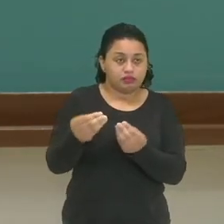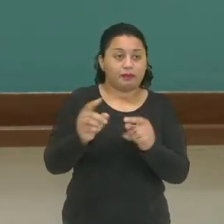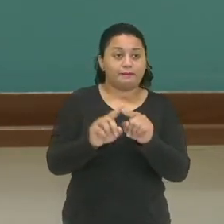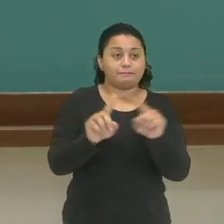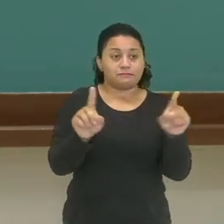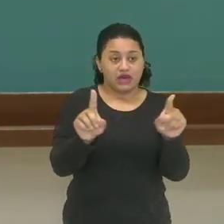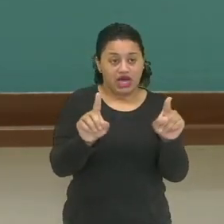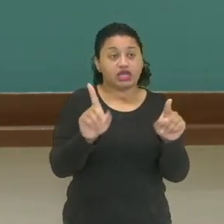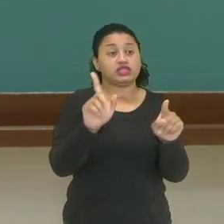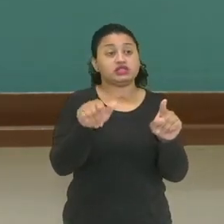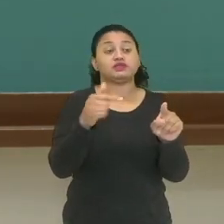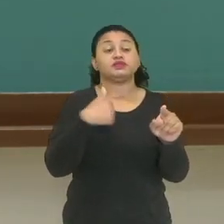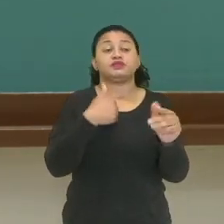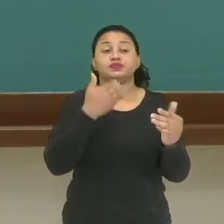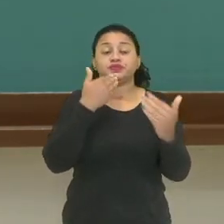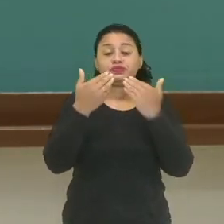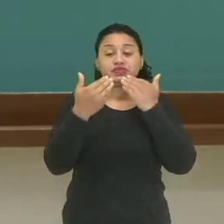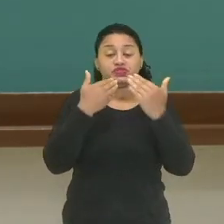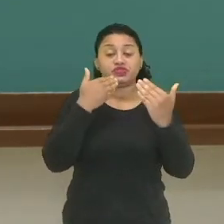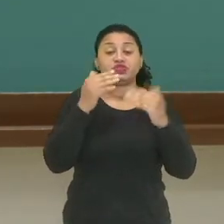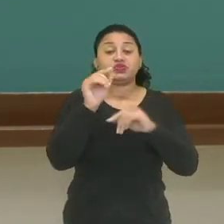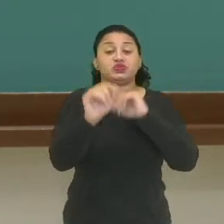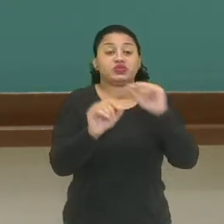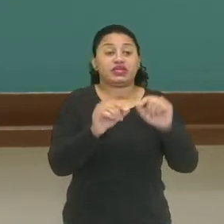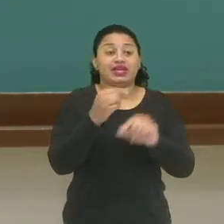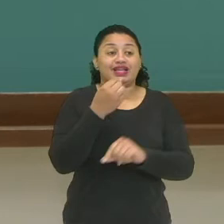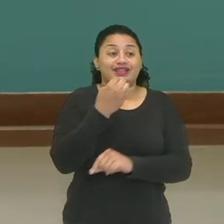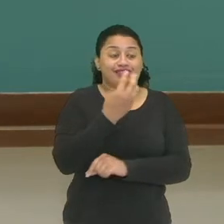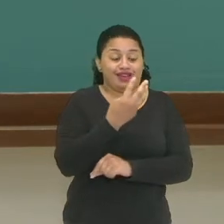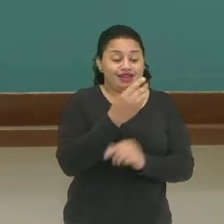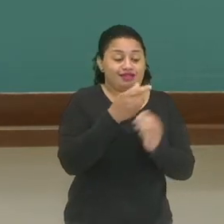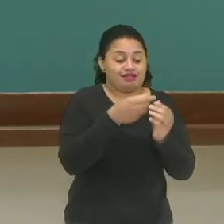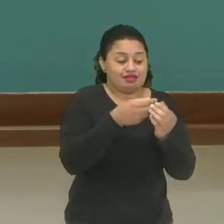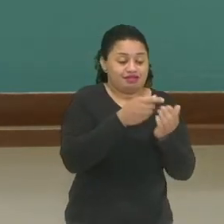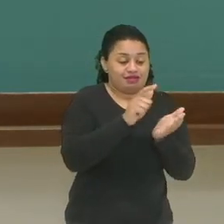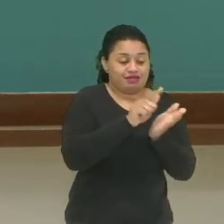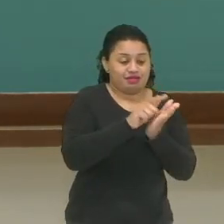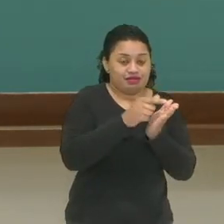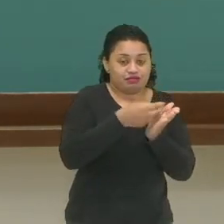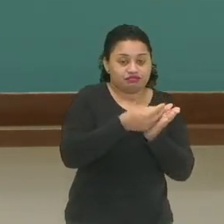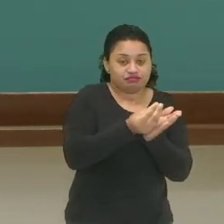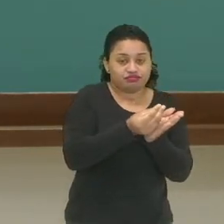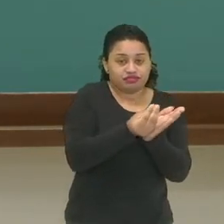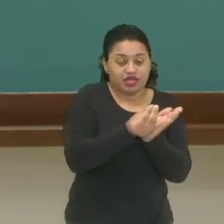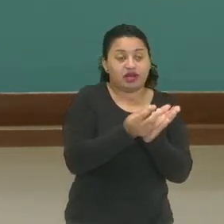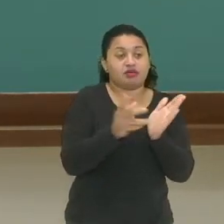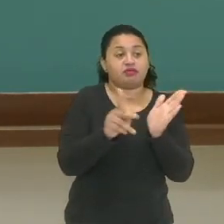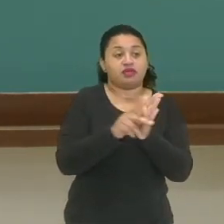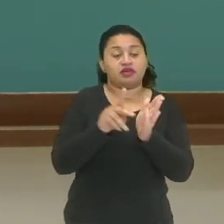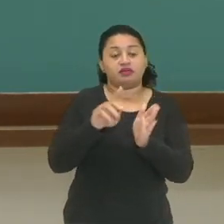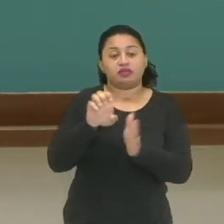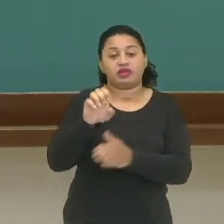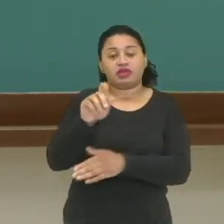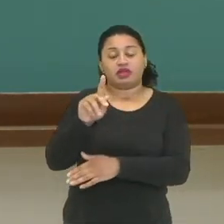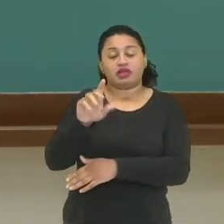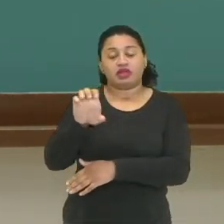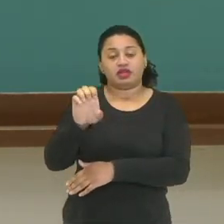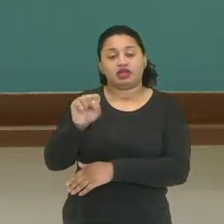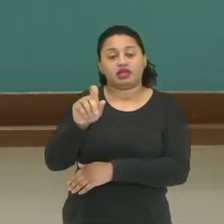porém, ele tem aqui uma condição, 3 cartas de espadas. Então, lembre